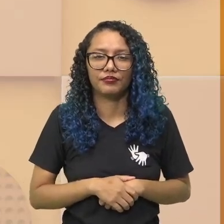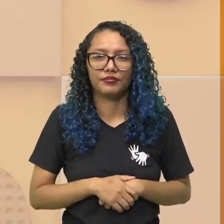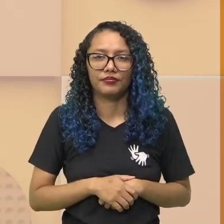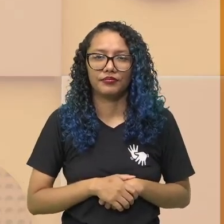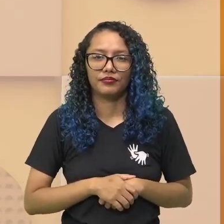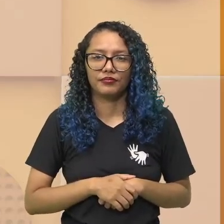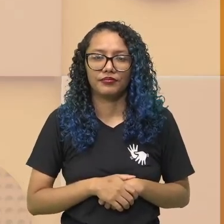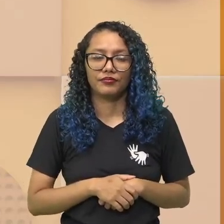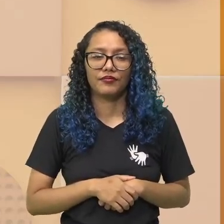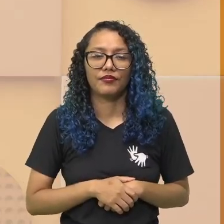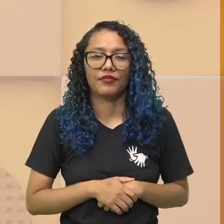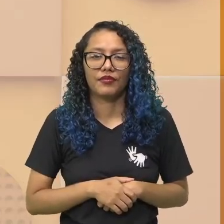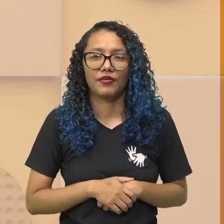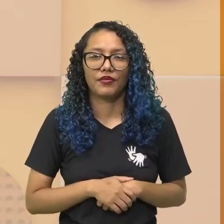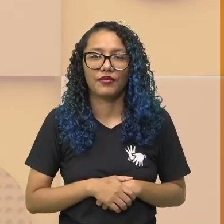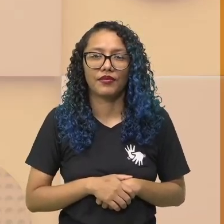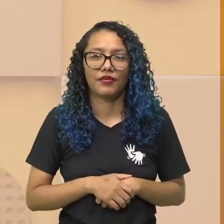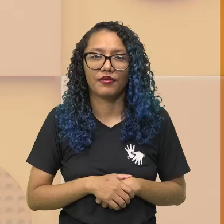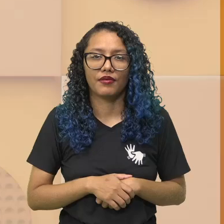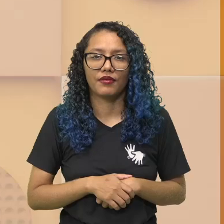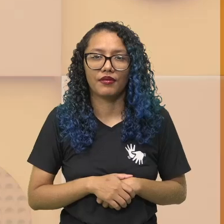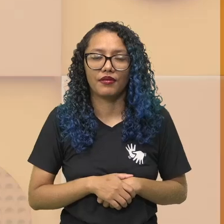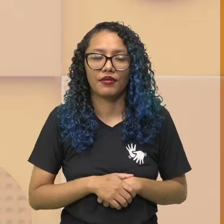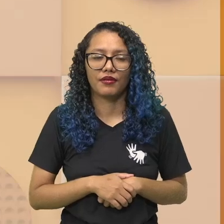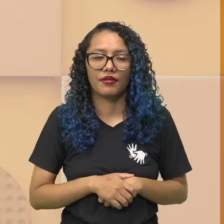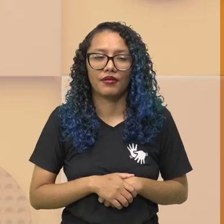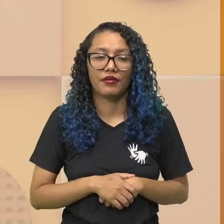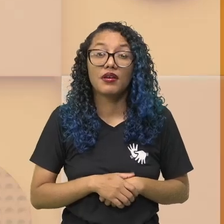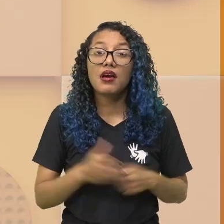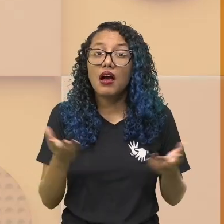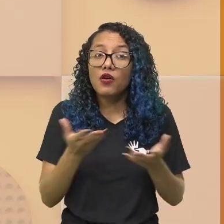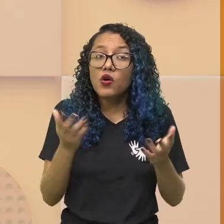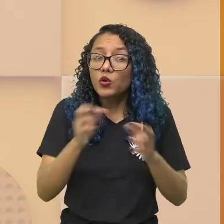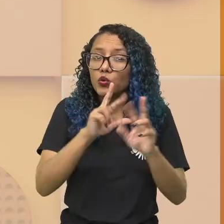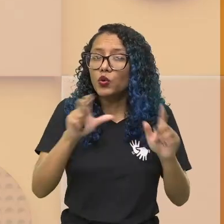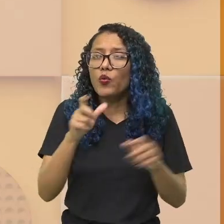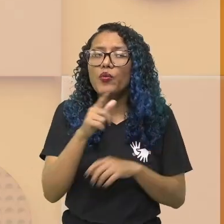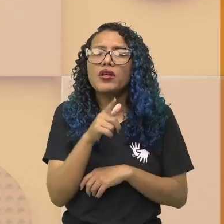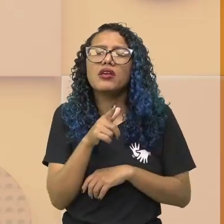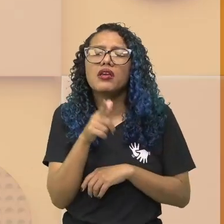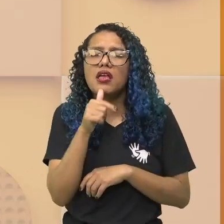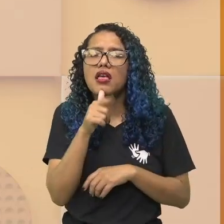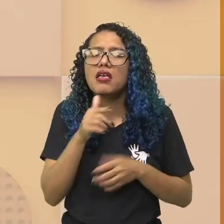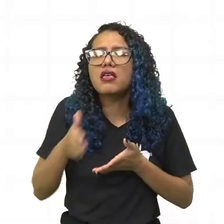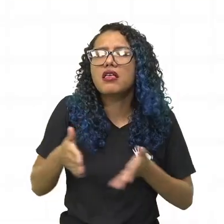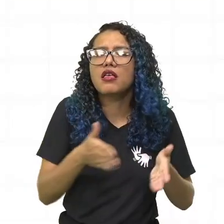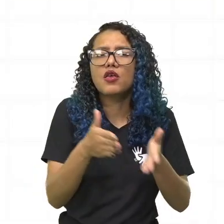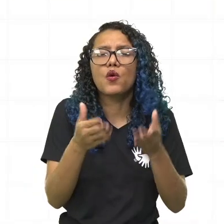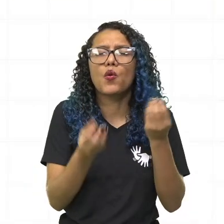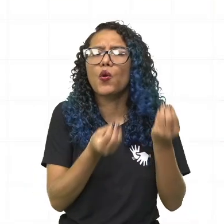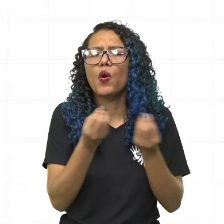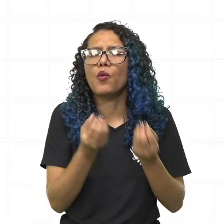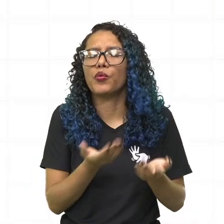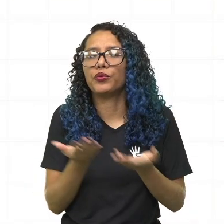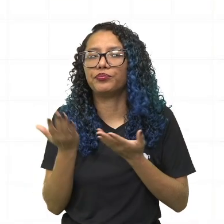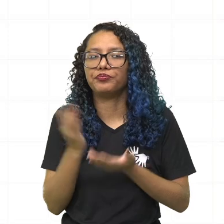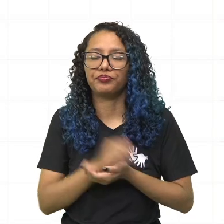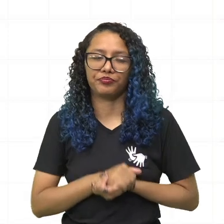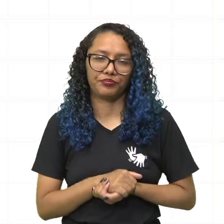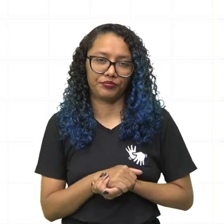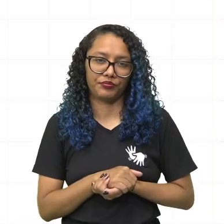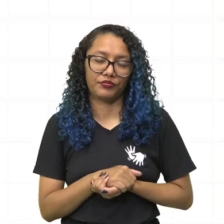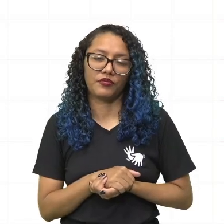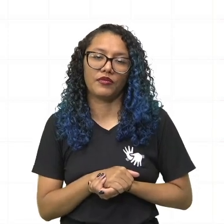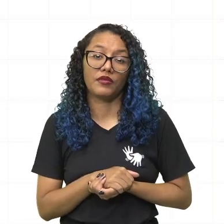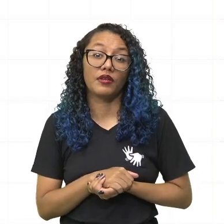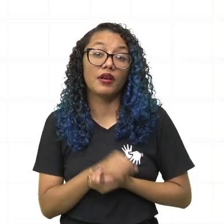aos rios aqui do bioma, do domínio morfoclimático amazônico, né? A gente vai ver nessa tela agora essa imagem que mostra um exemplo